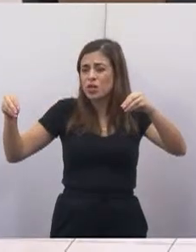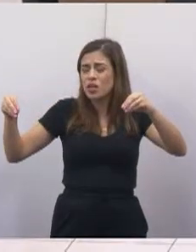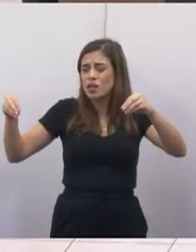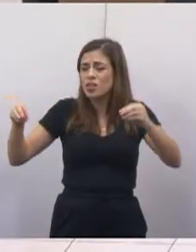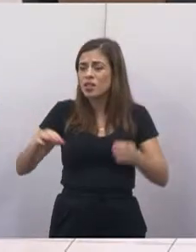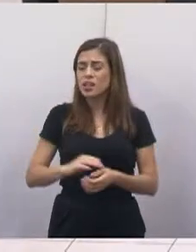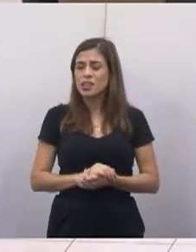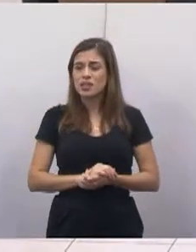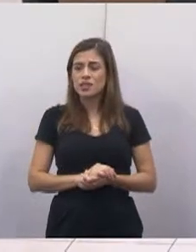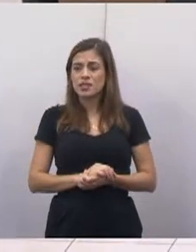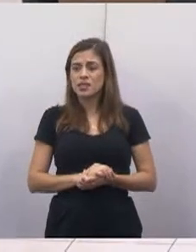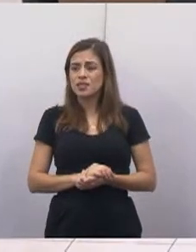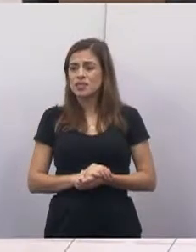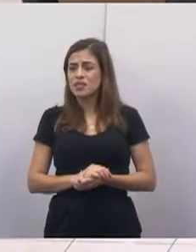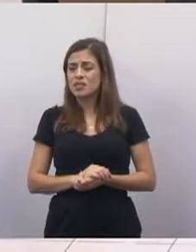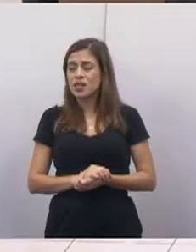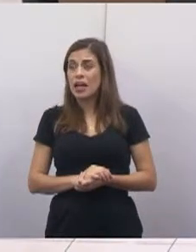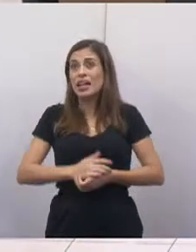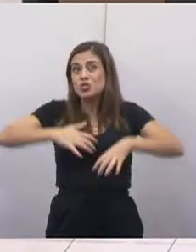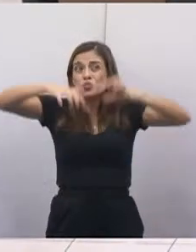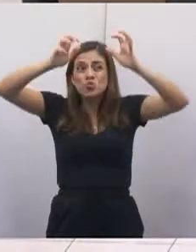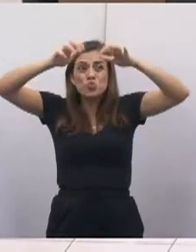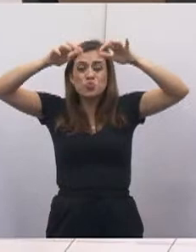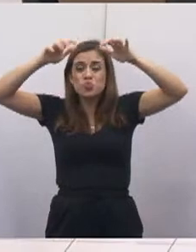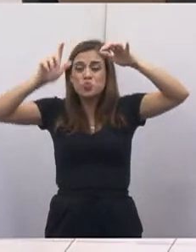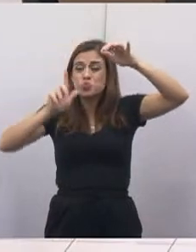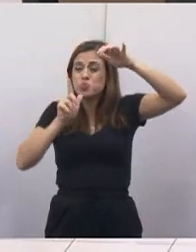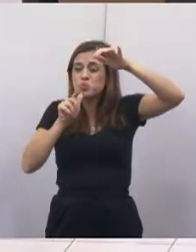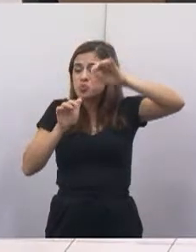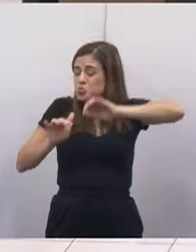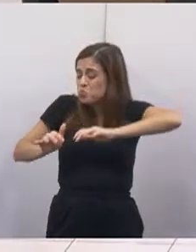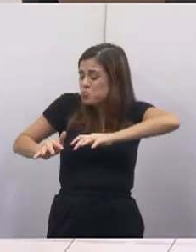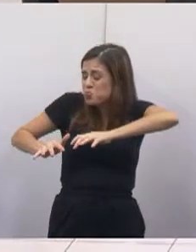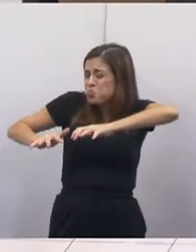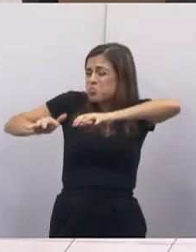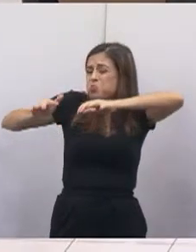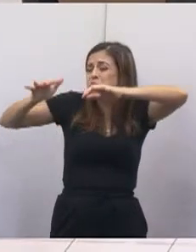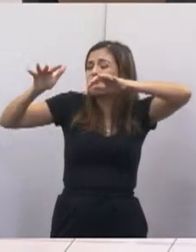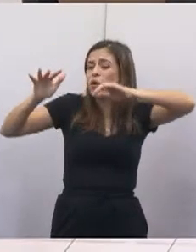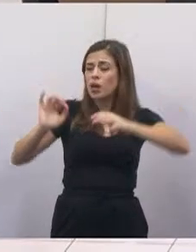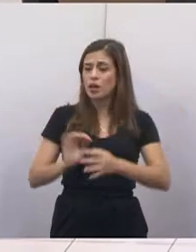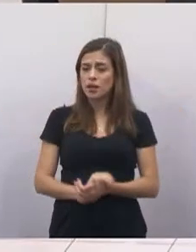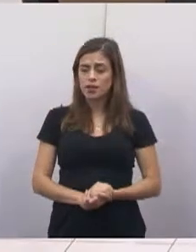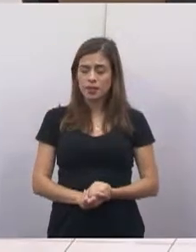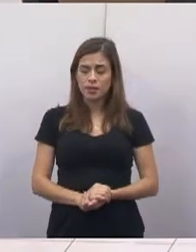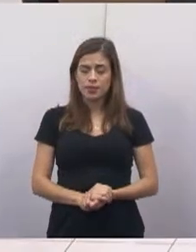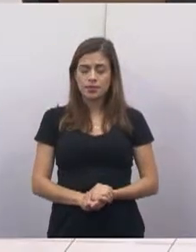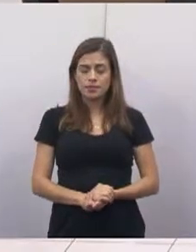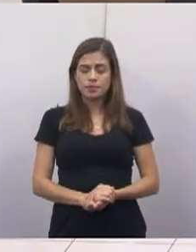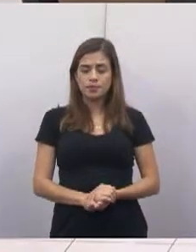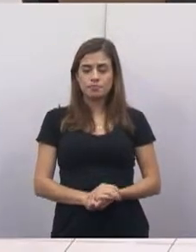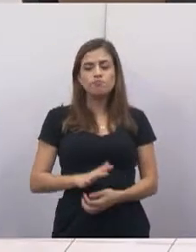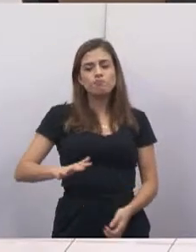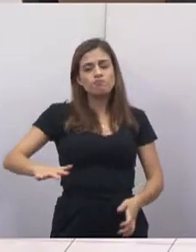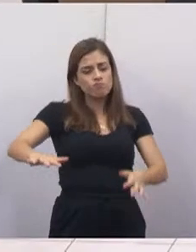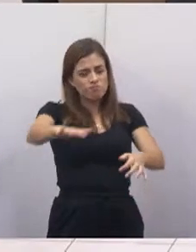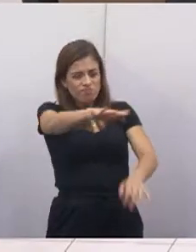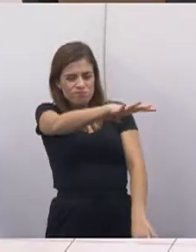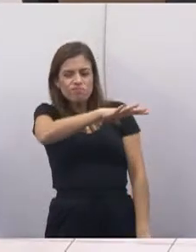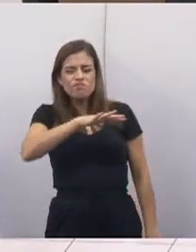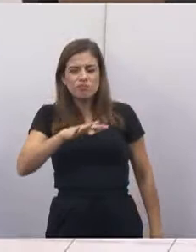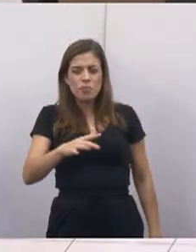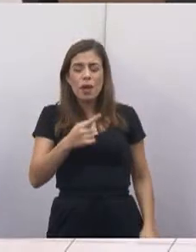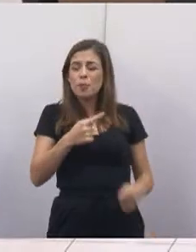bueiro. Terrível com essas chuvas. E o que acontece? O alagamento de algumas áreas é porque